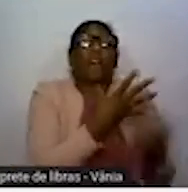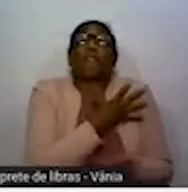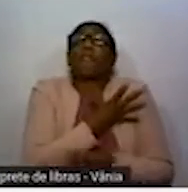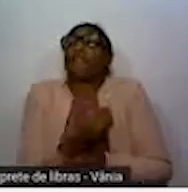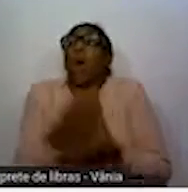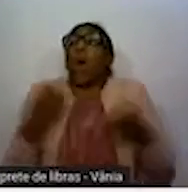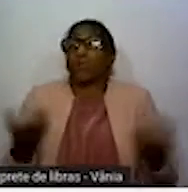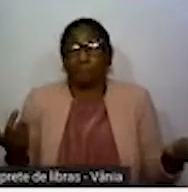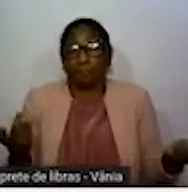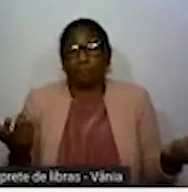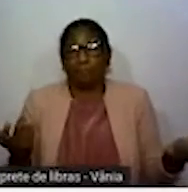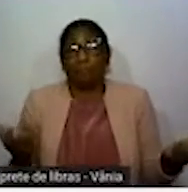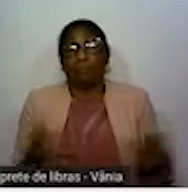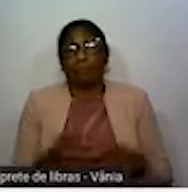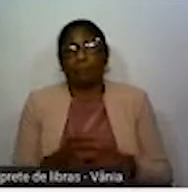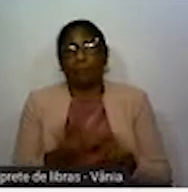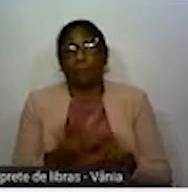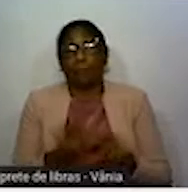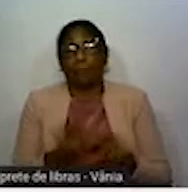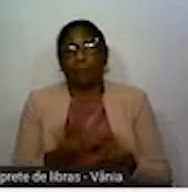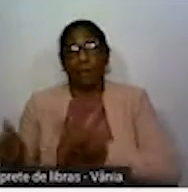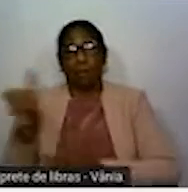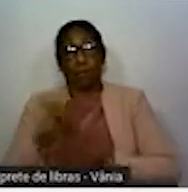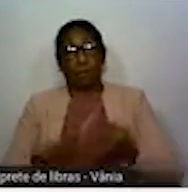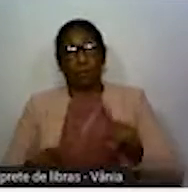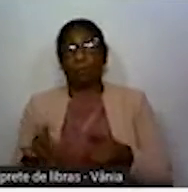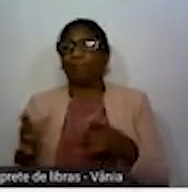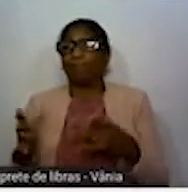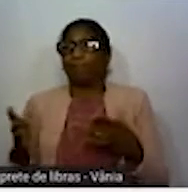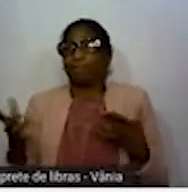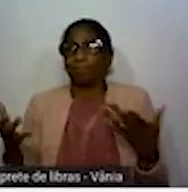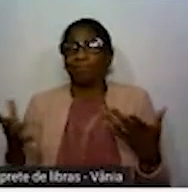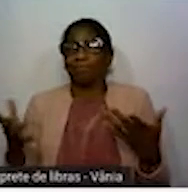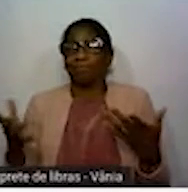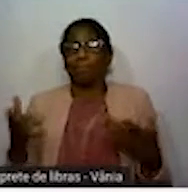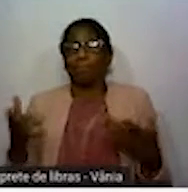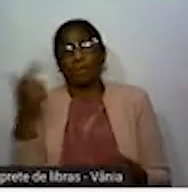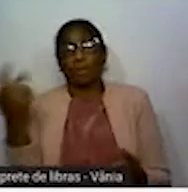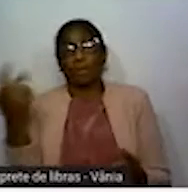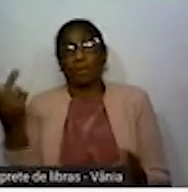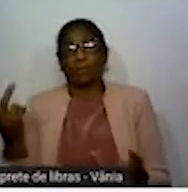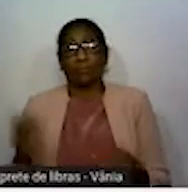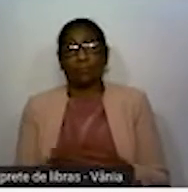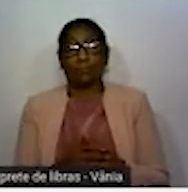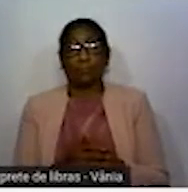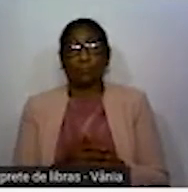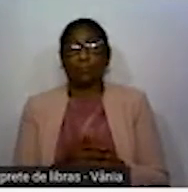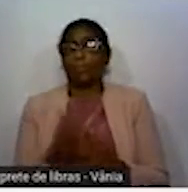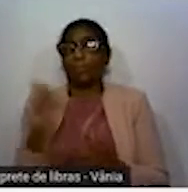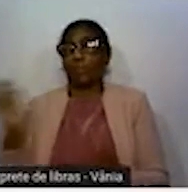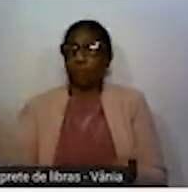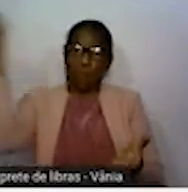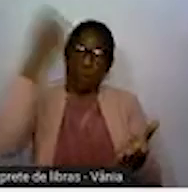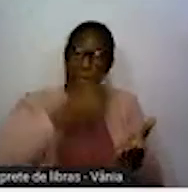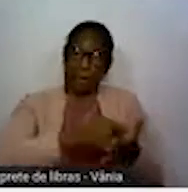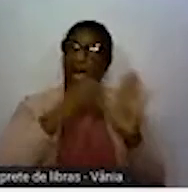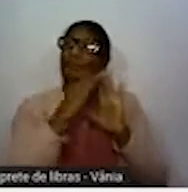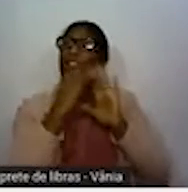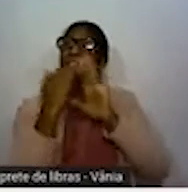sem ter um de deixar acabam pagando a um vizinho ao cuidador para cuidar dos seus filhos